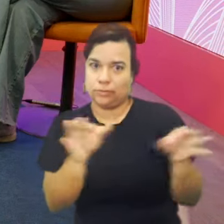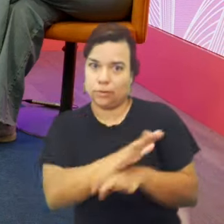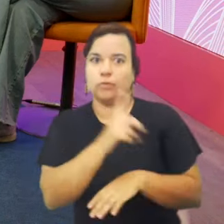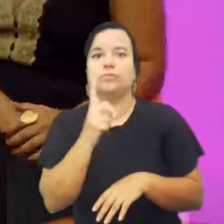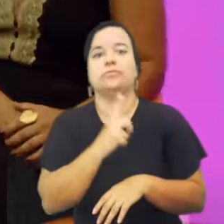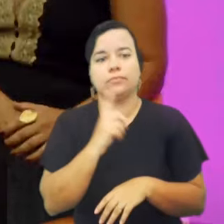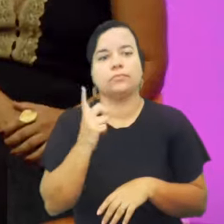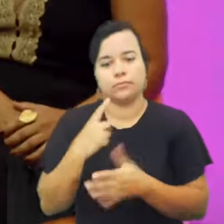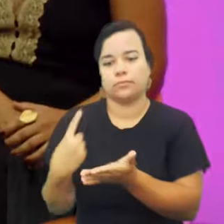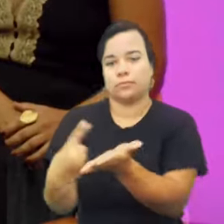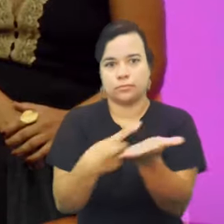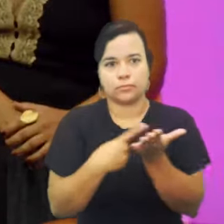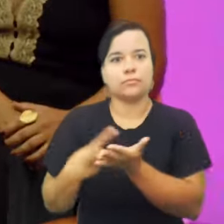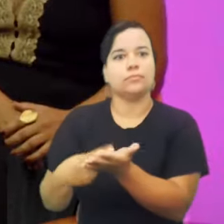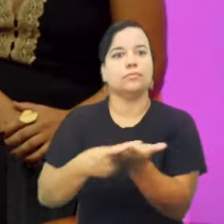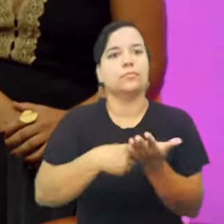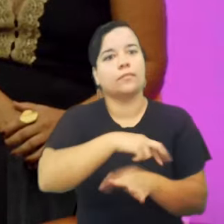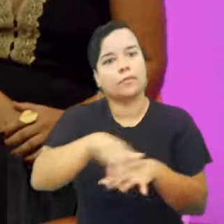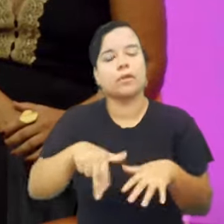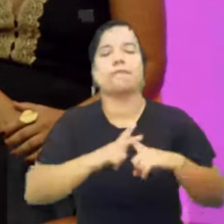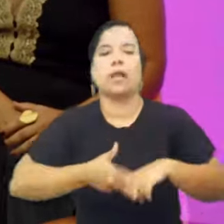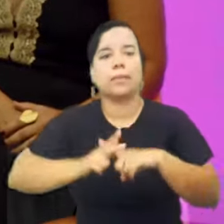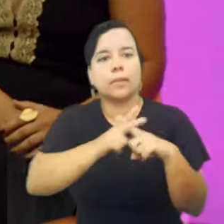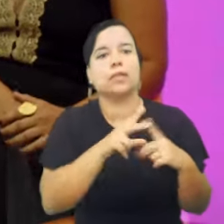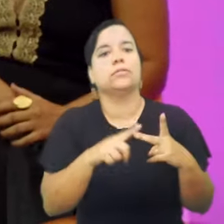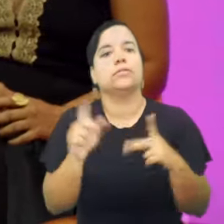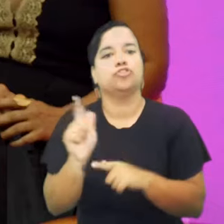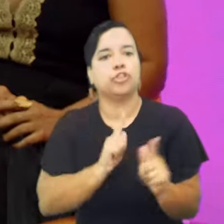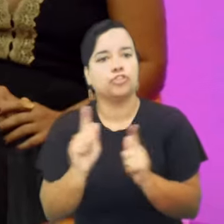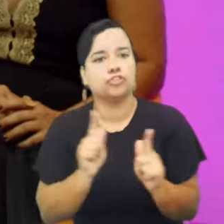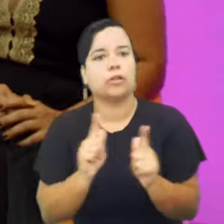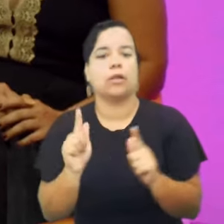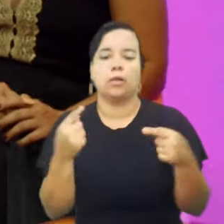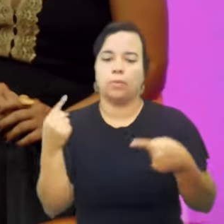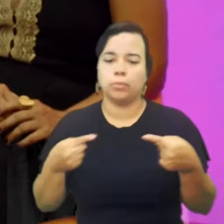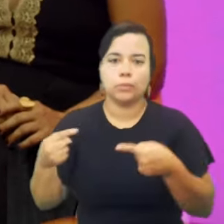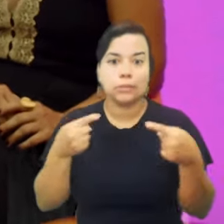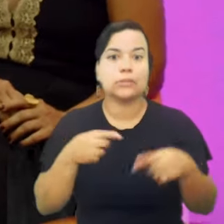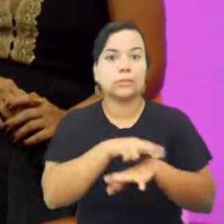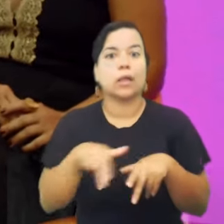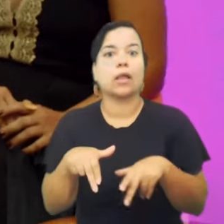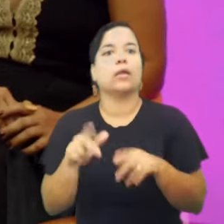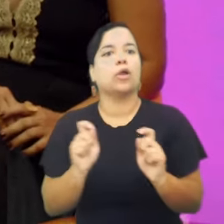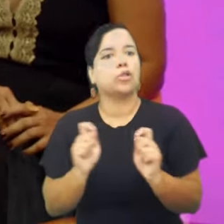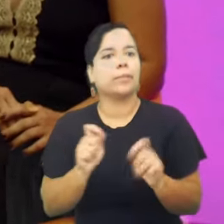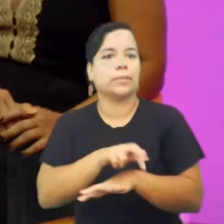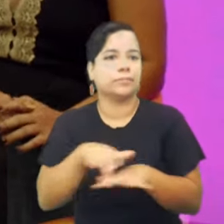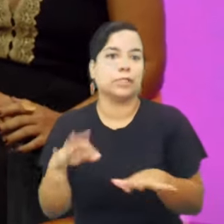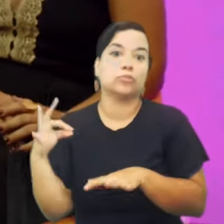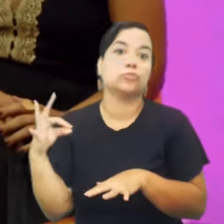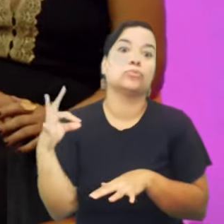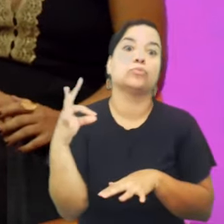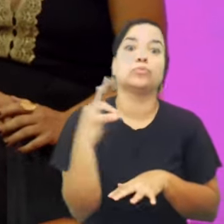um conjunto de que estão ferramentas, gestão, políticas, economia. Tem tudo isso que